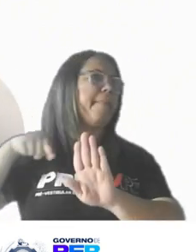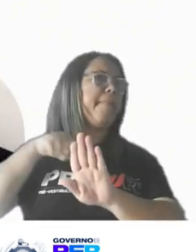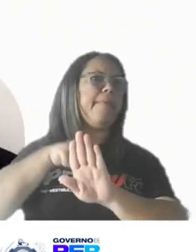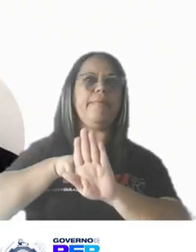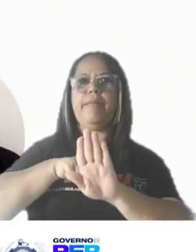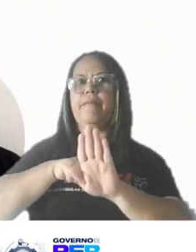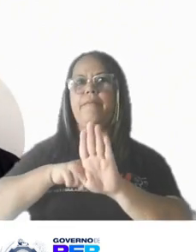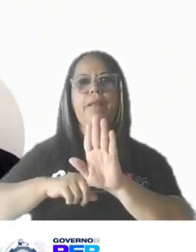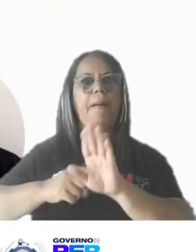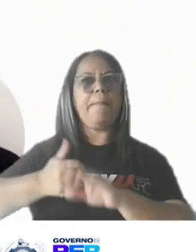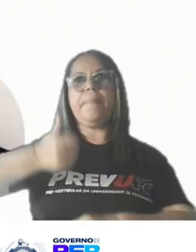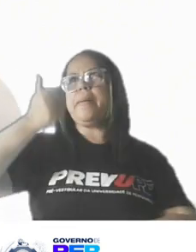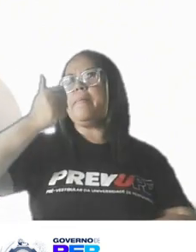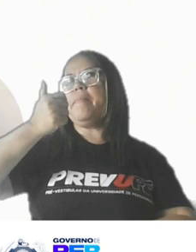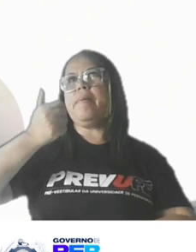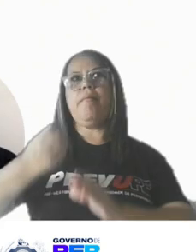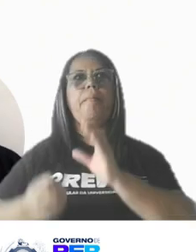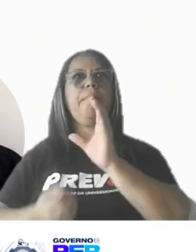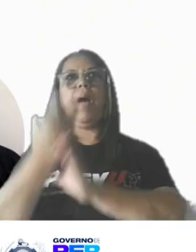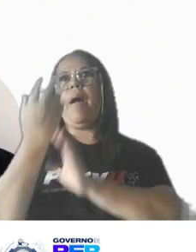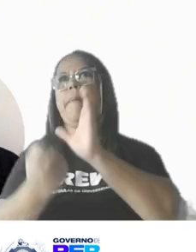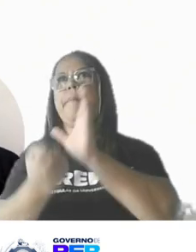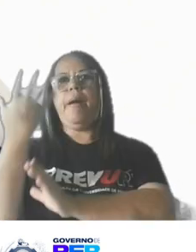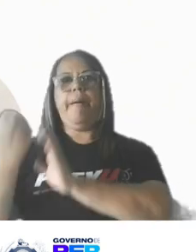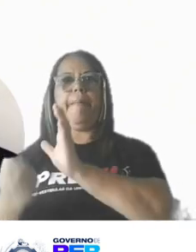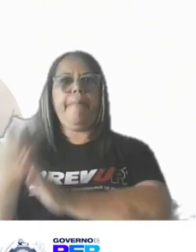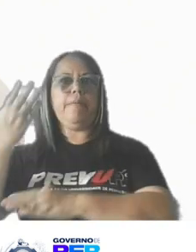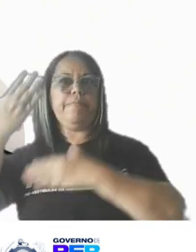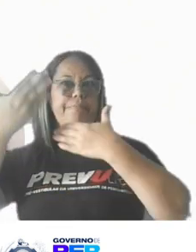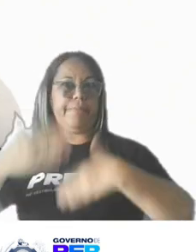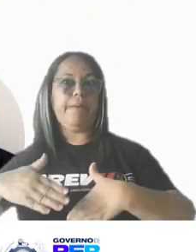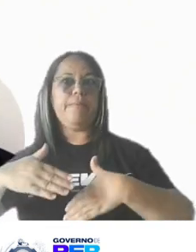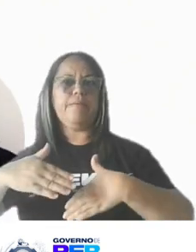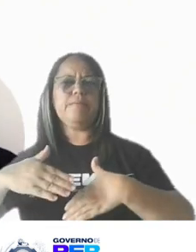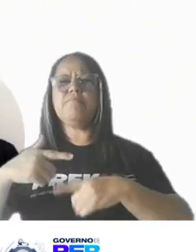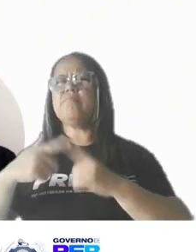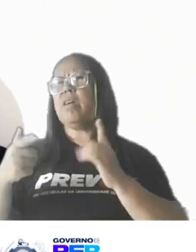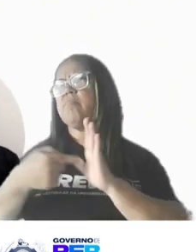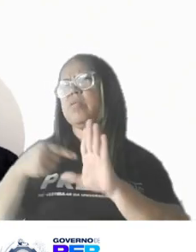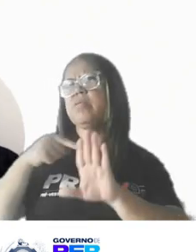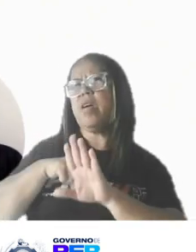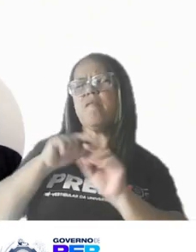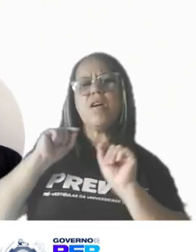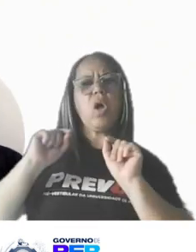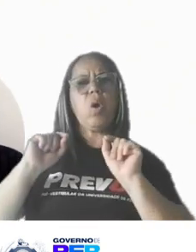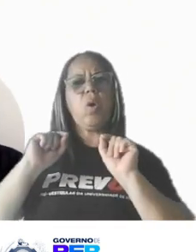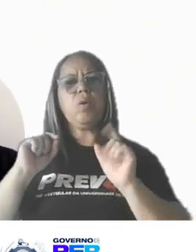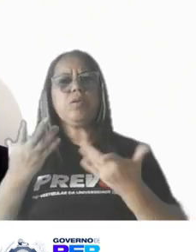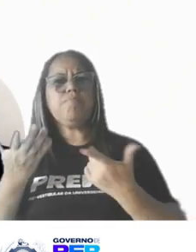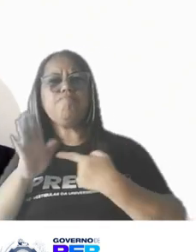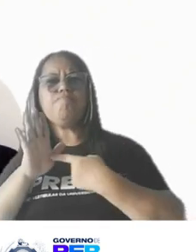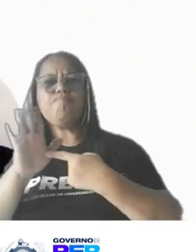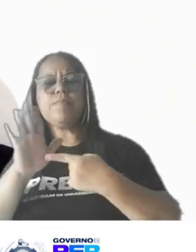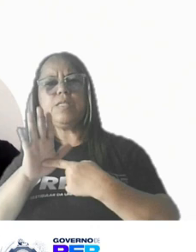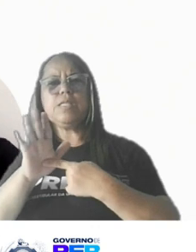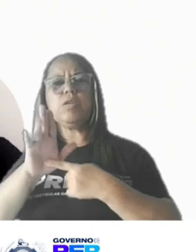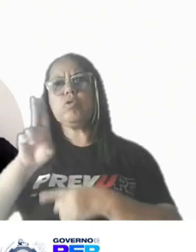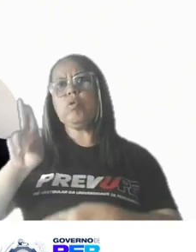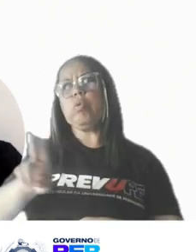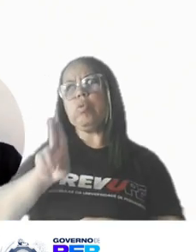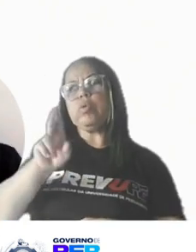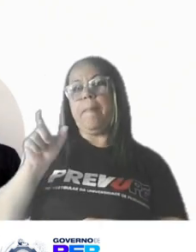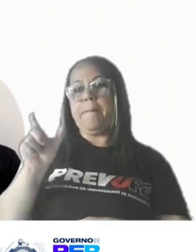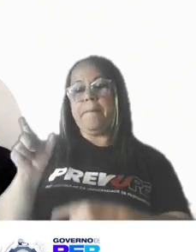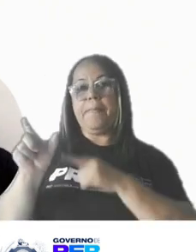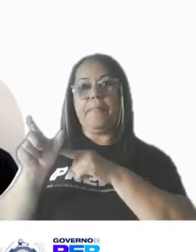a campeã, é a que mais aparece nessas provas. E o que é a metáfora? É um recurso expressivo que consiste